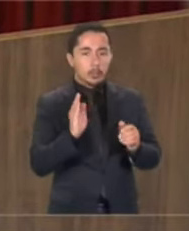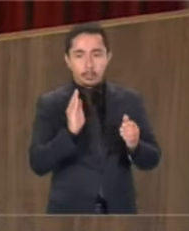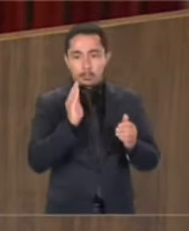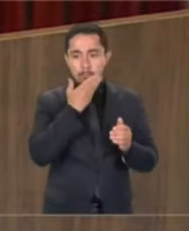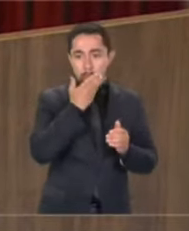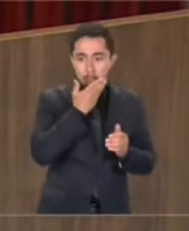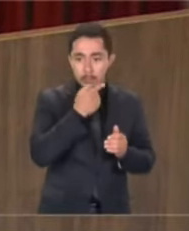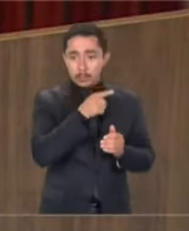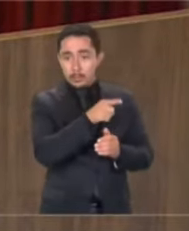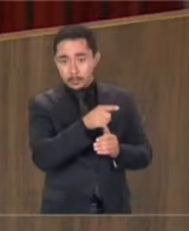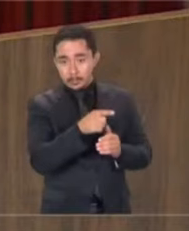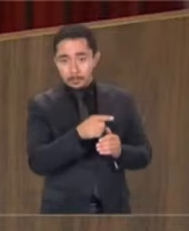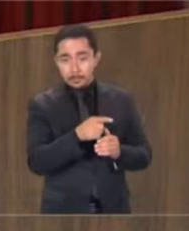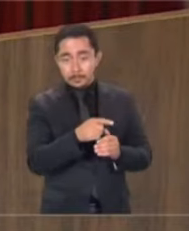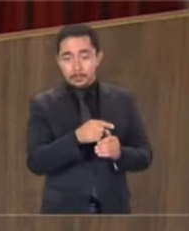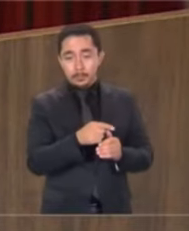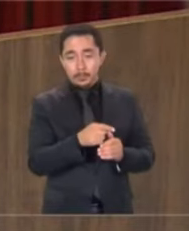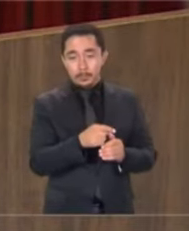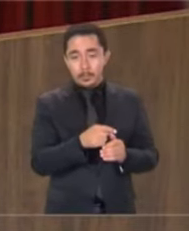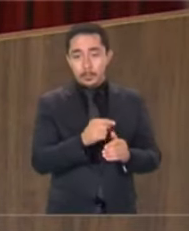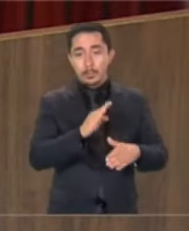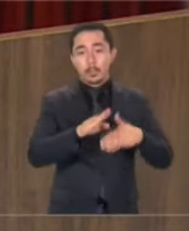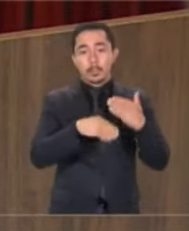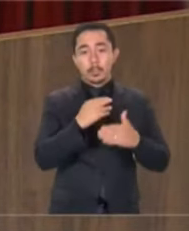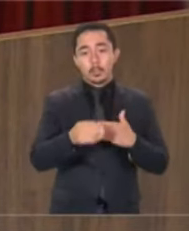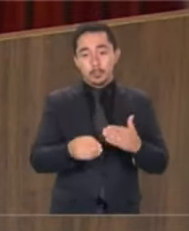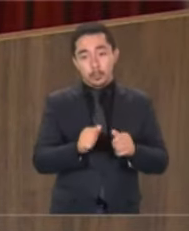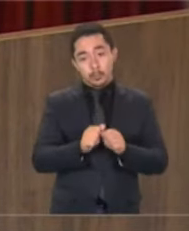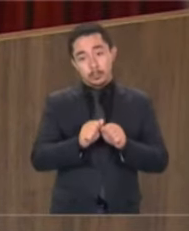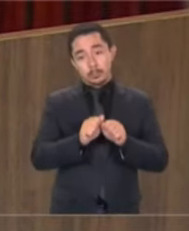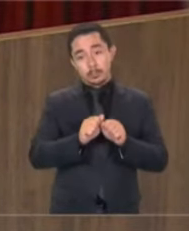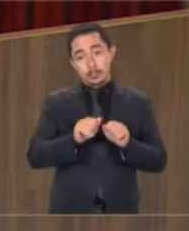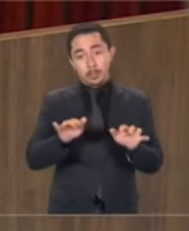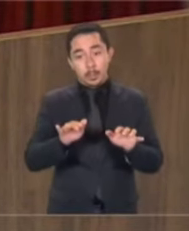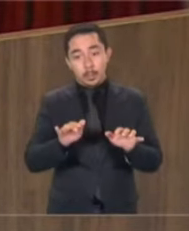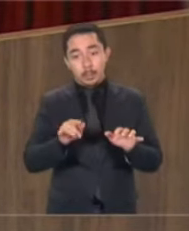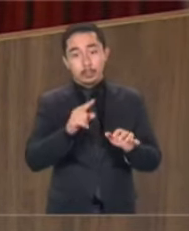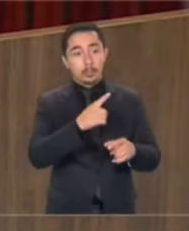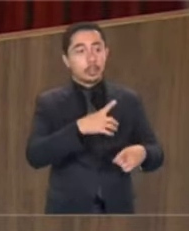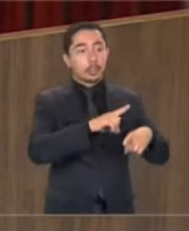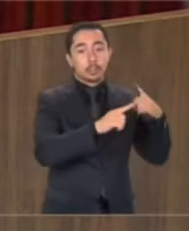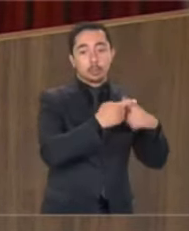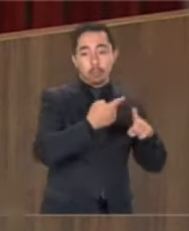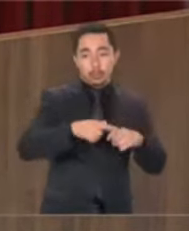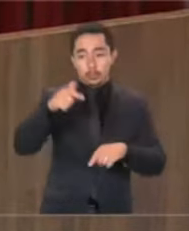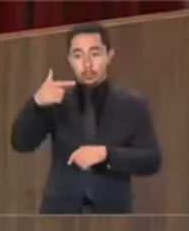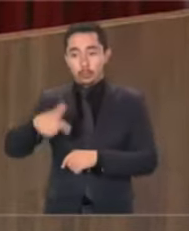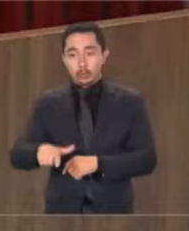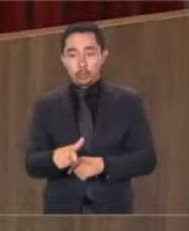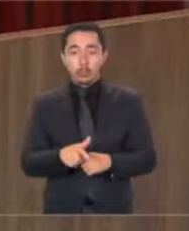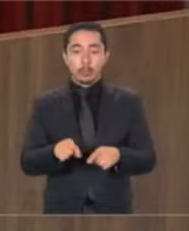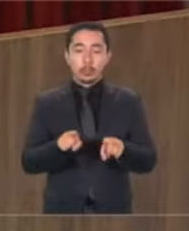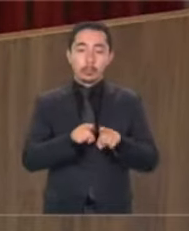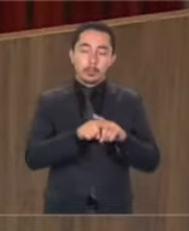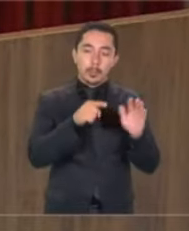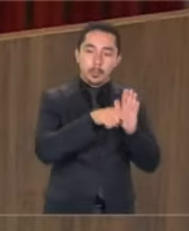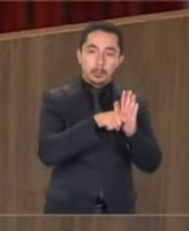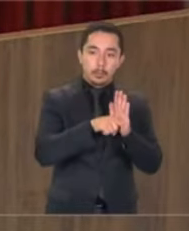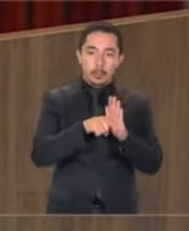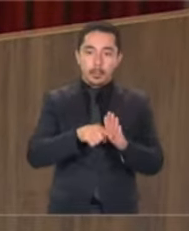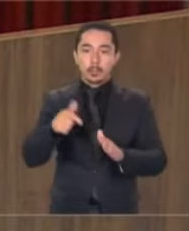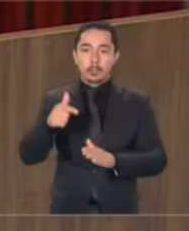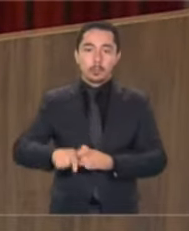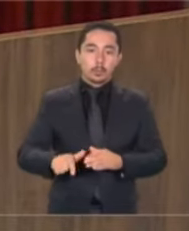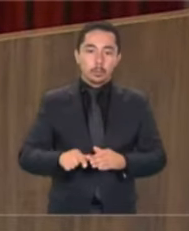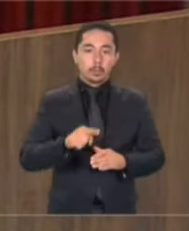questão suscitada acaba por revelar mero propósito aqui de rediscussão de matéria suficientemente analisada, no meu